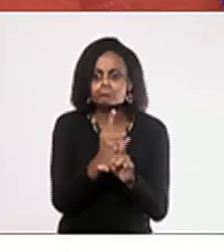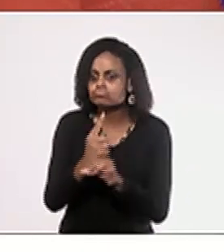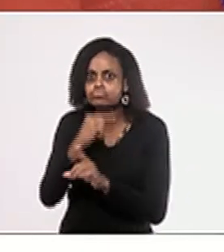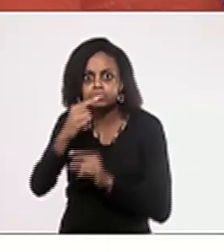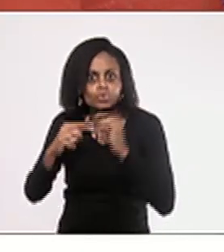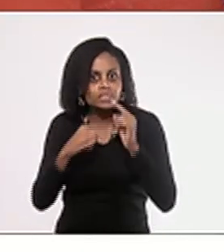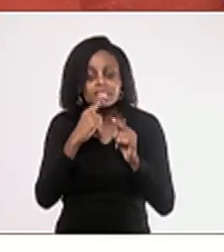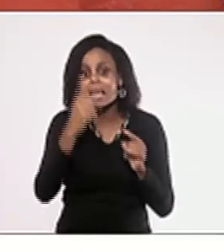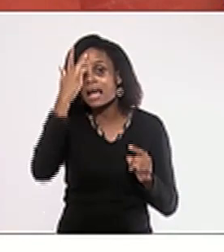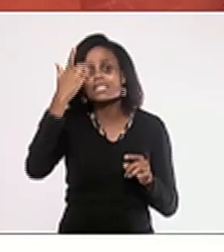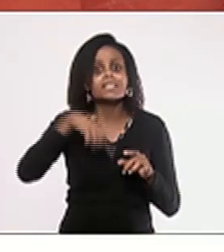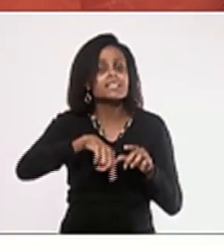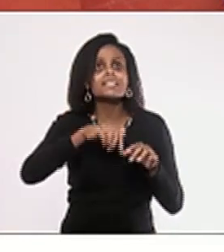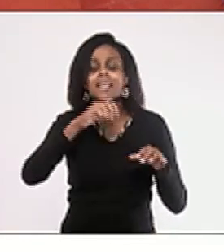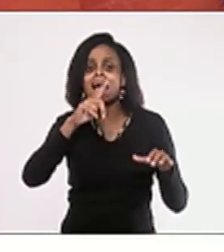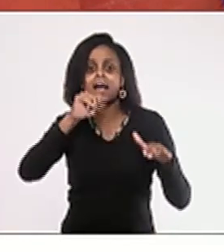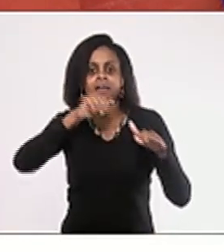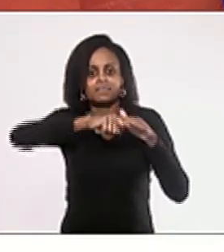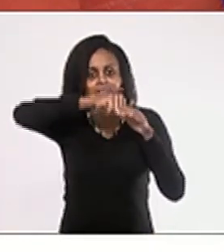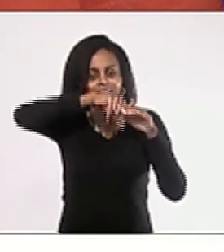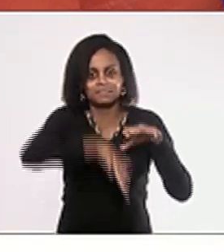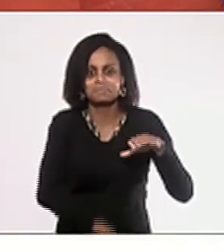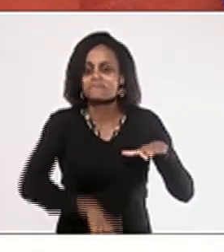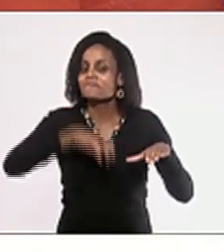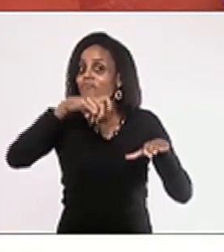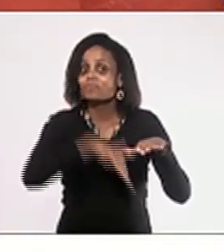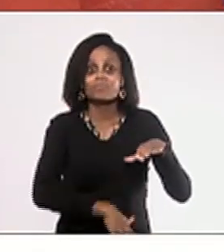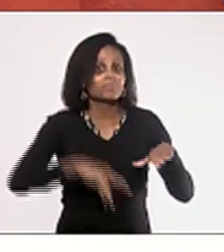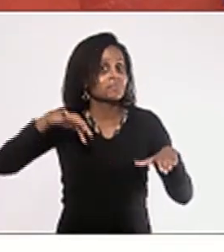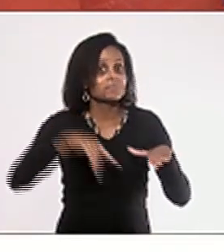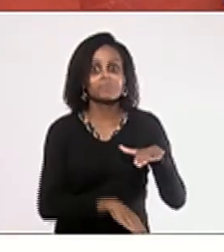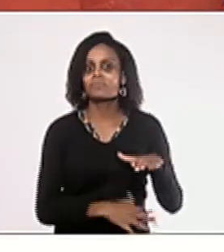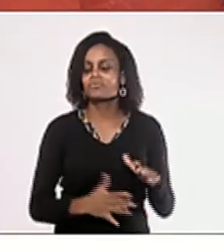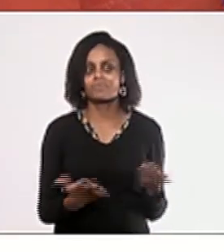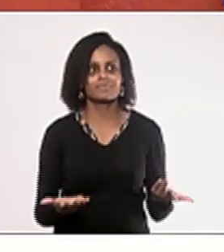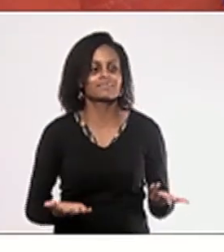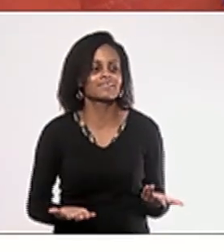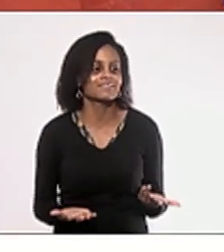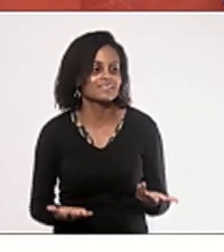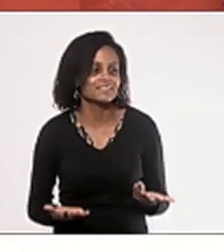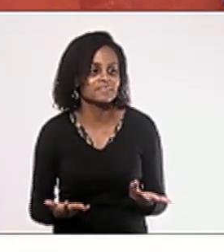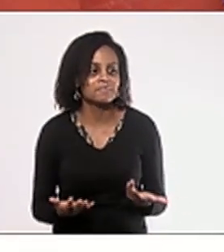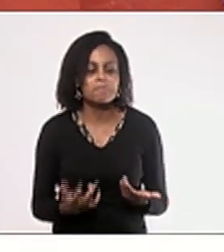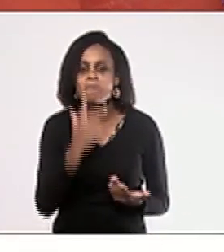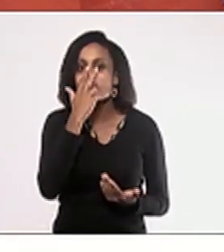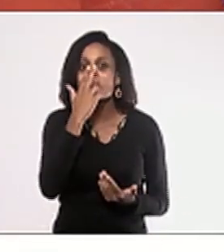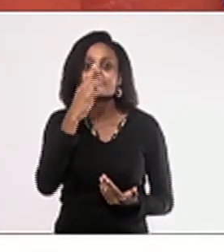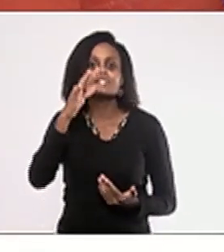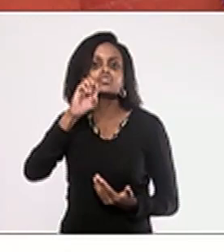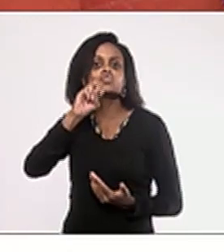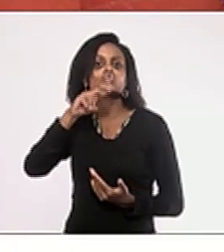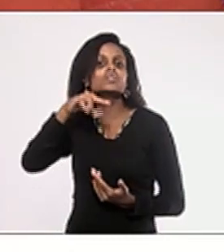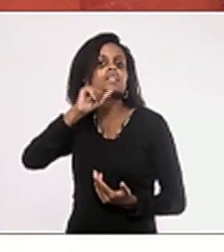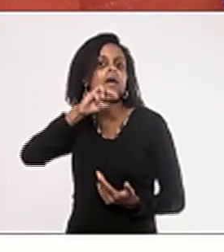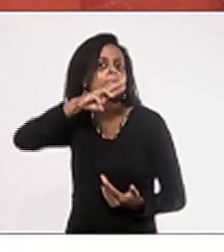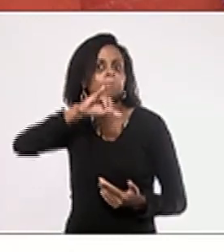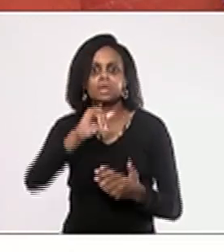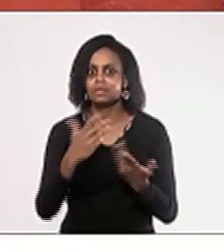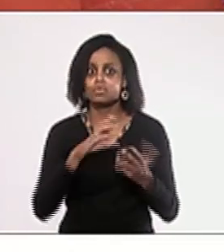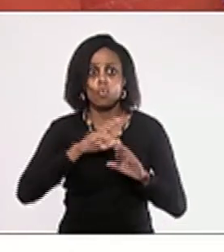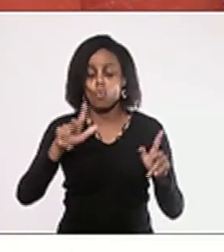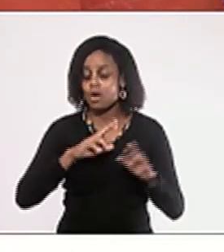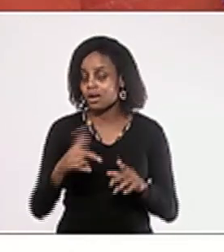o vazamento é uma cachoeira, um tsunami, enfim. E aí fala, não tem vazamento, E aí a cartilha que a